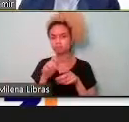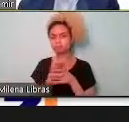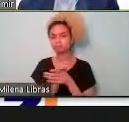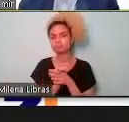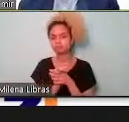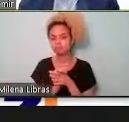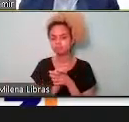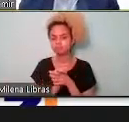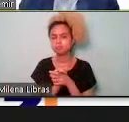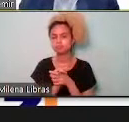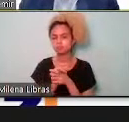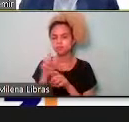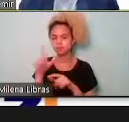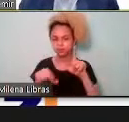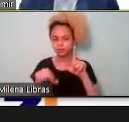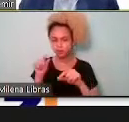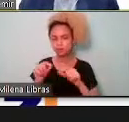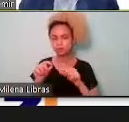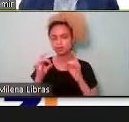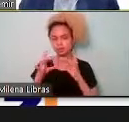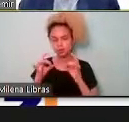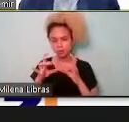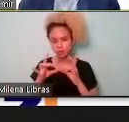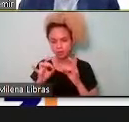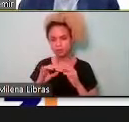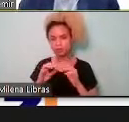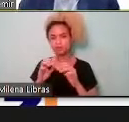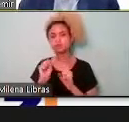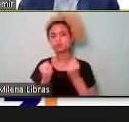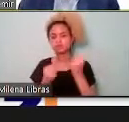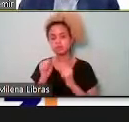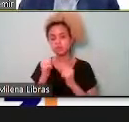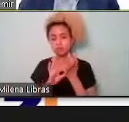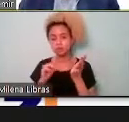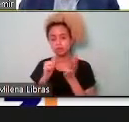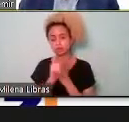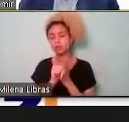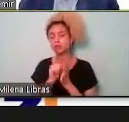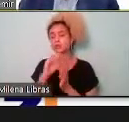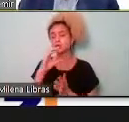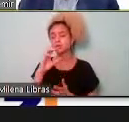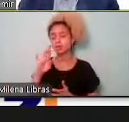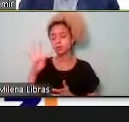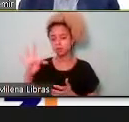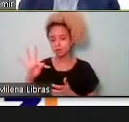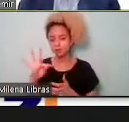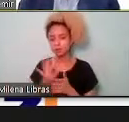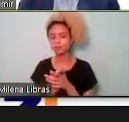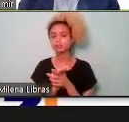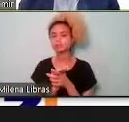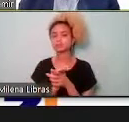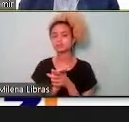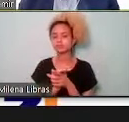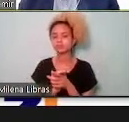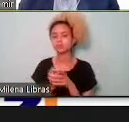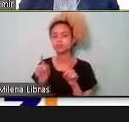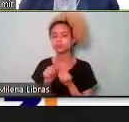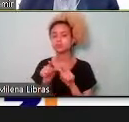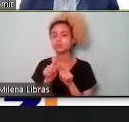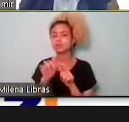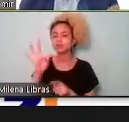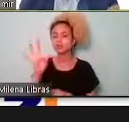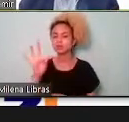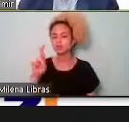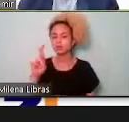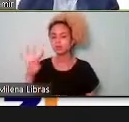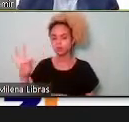indicando técnicos industriais registrados no CRT, com um termo de responsabilidade. O que é o termo de responsabilidade?